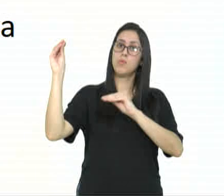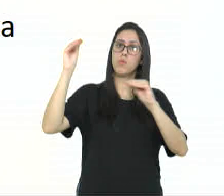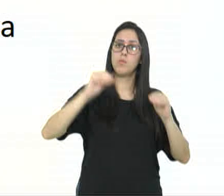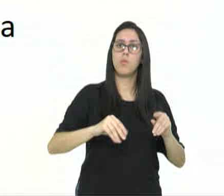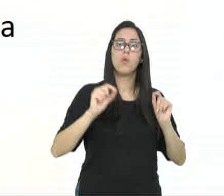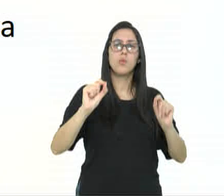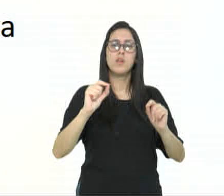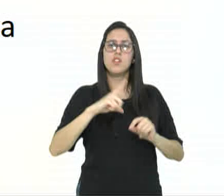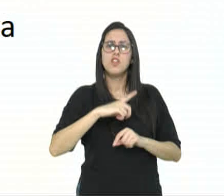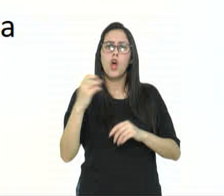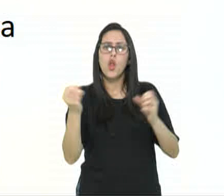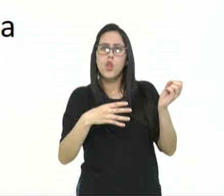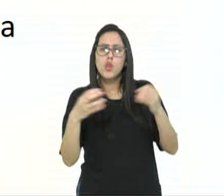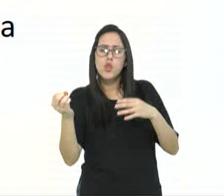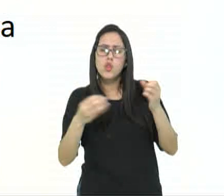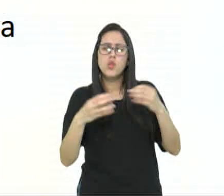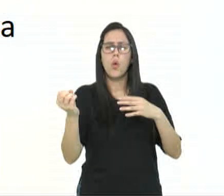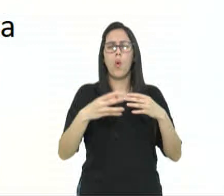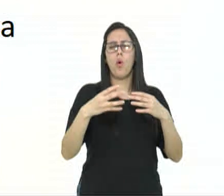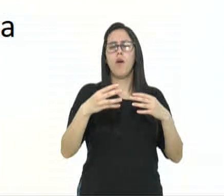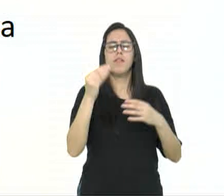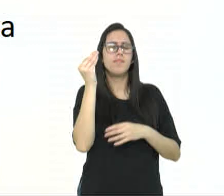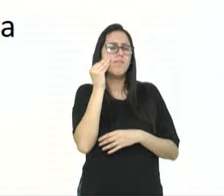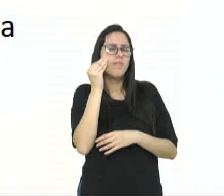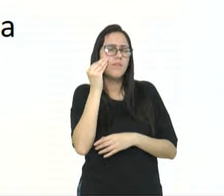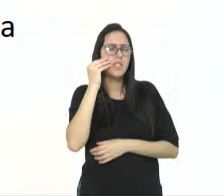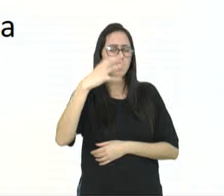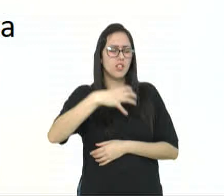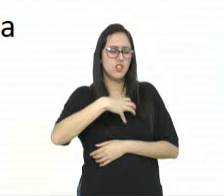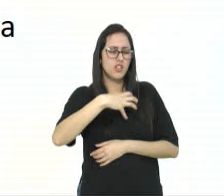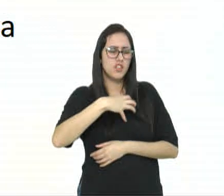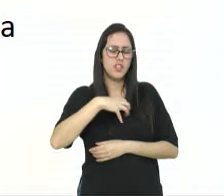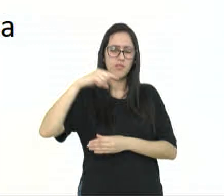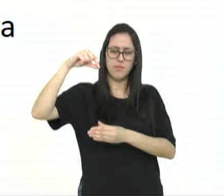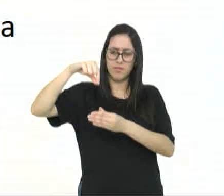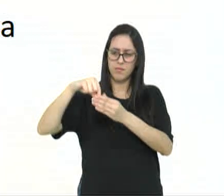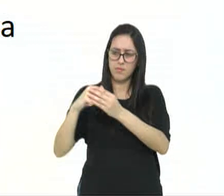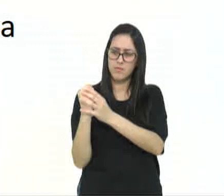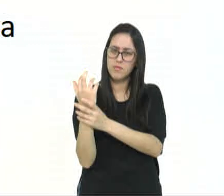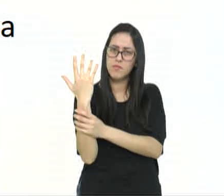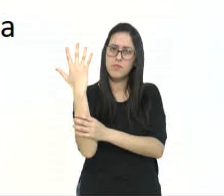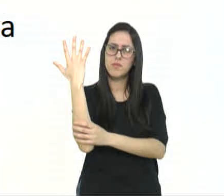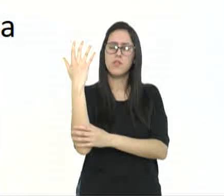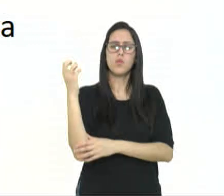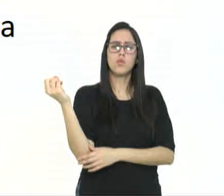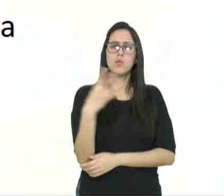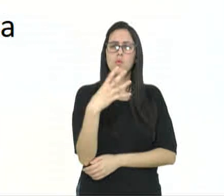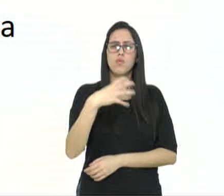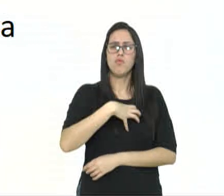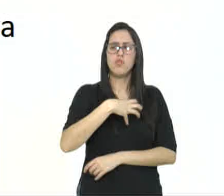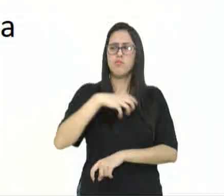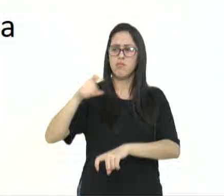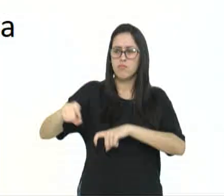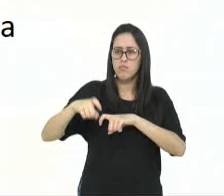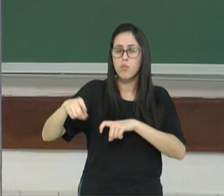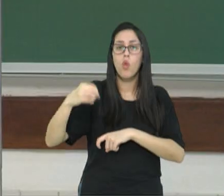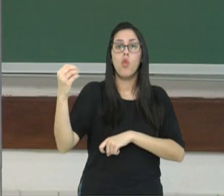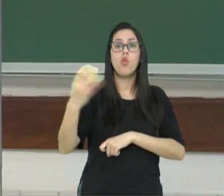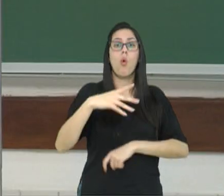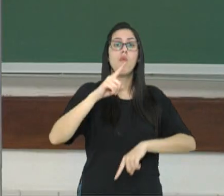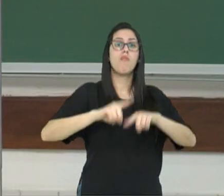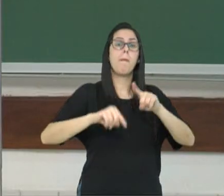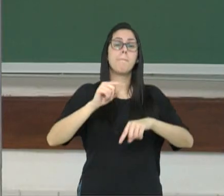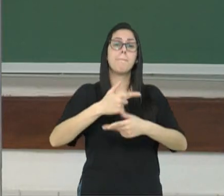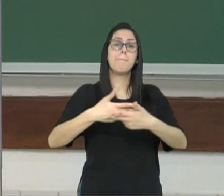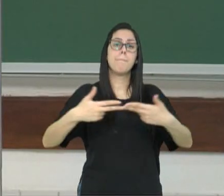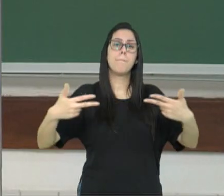técnicas agrícolas, novas técnicas de plantio e desenvolvendo novas culturas agrícolas também, novos produtos que eles trouxeram aqui